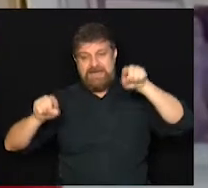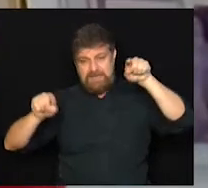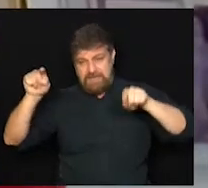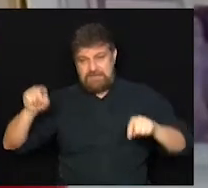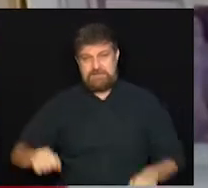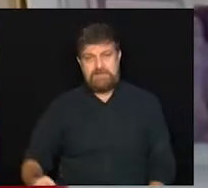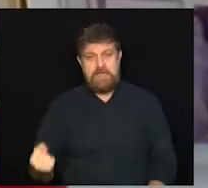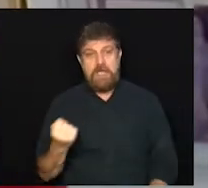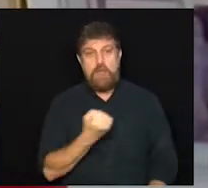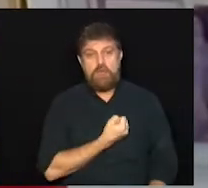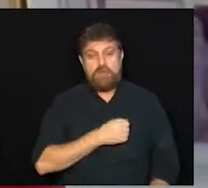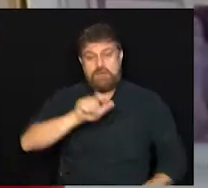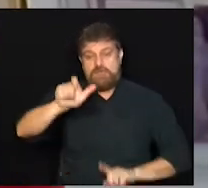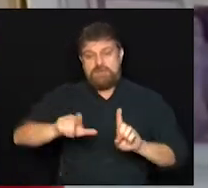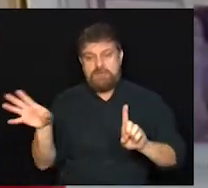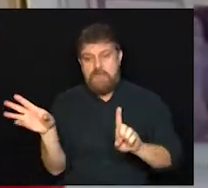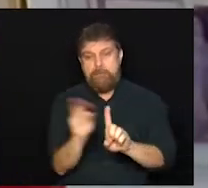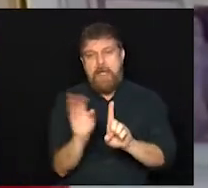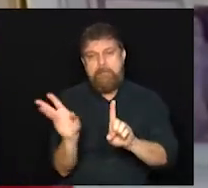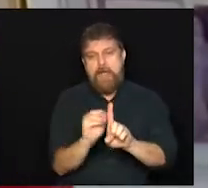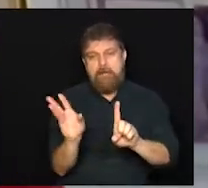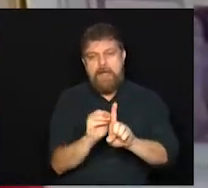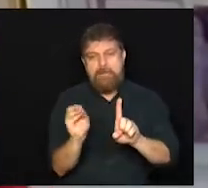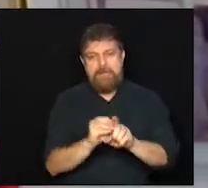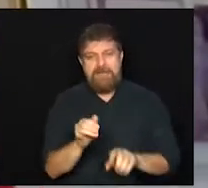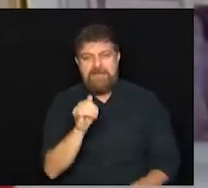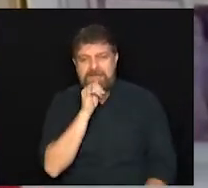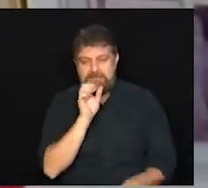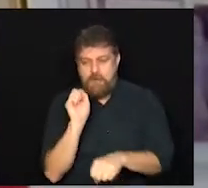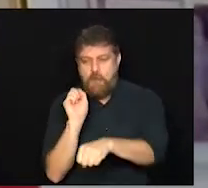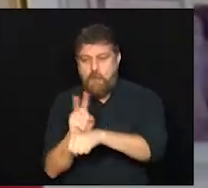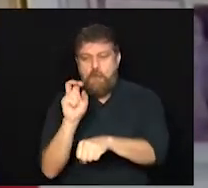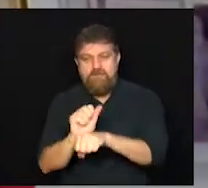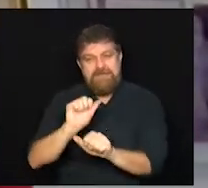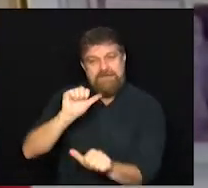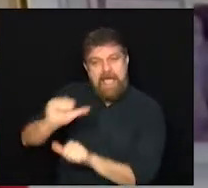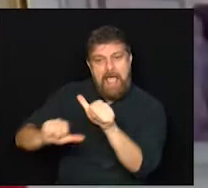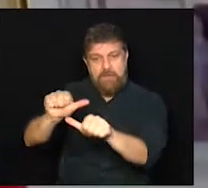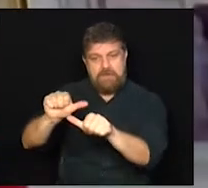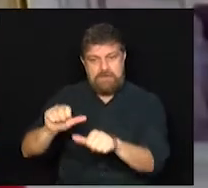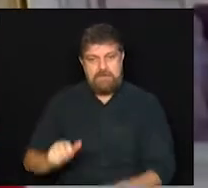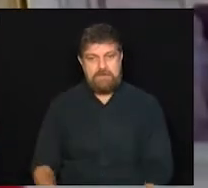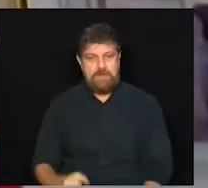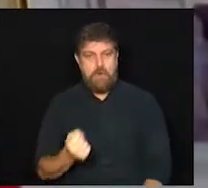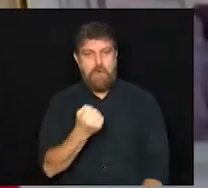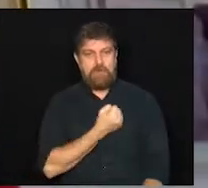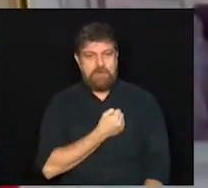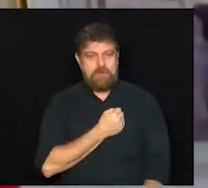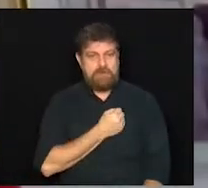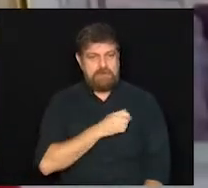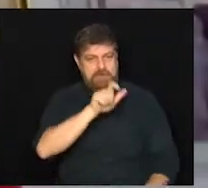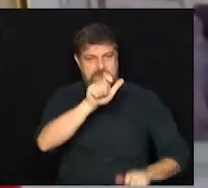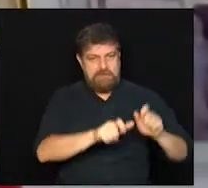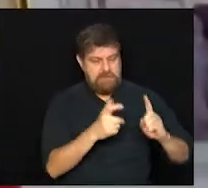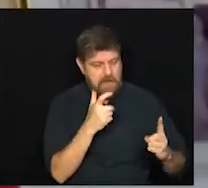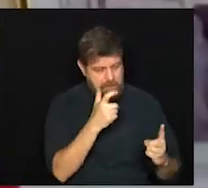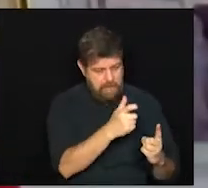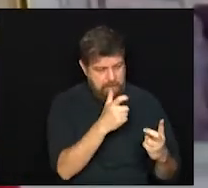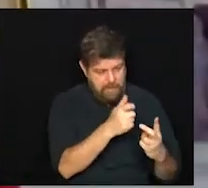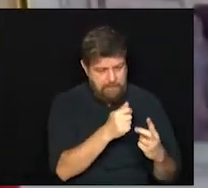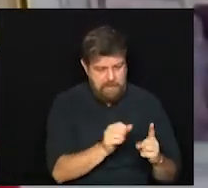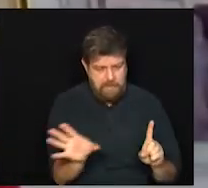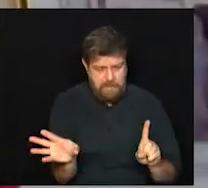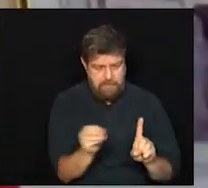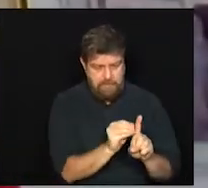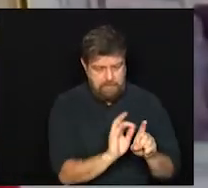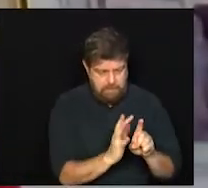pessoas suscetíveis. Se o vírus não mudasse, o número de pessoas que já foi vacinada, que já pegou,